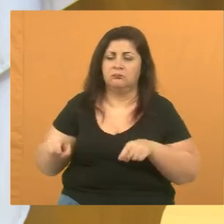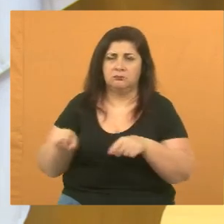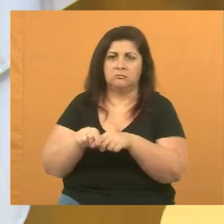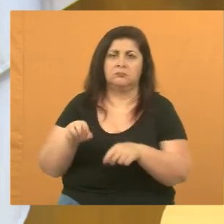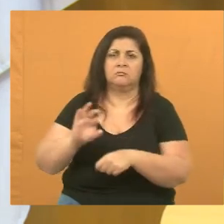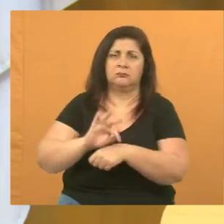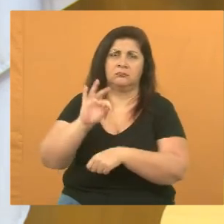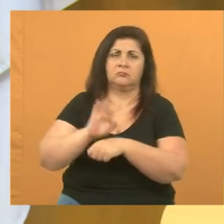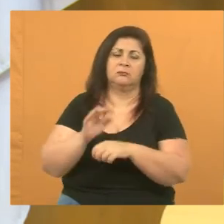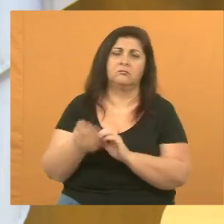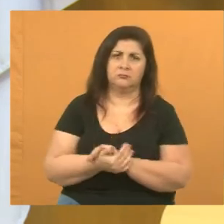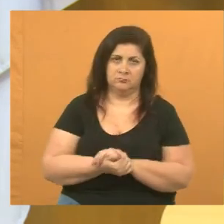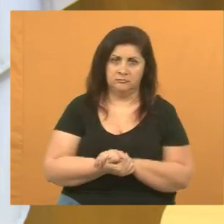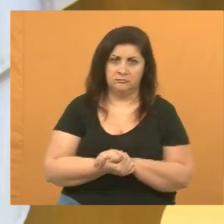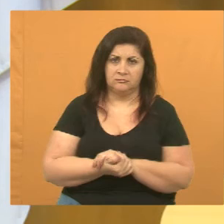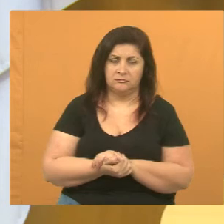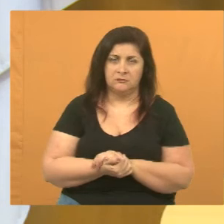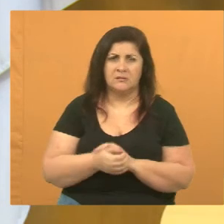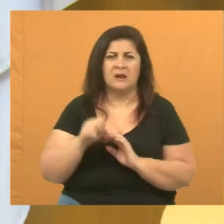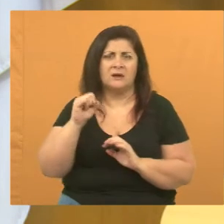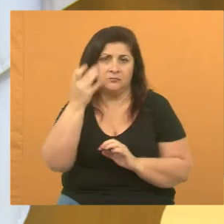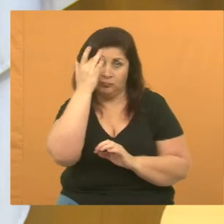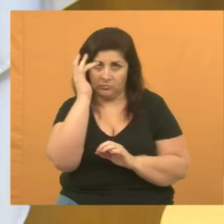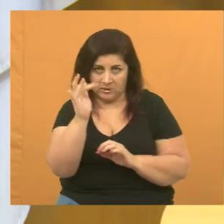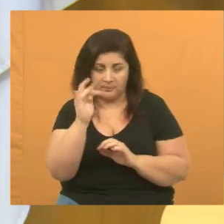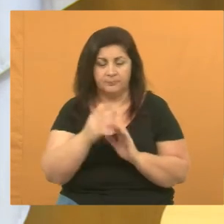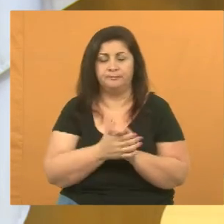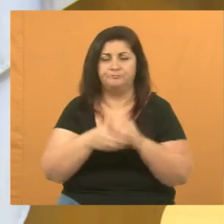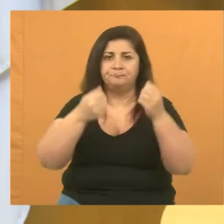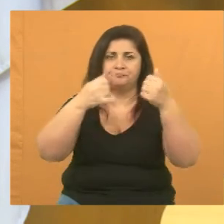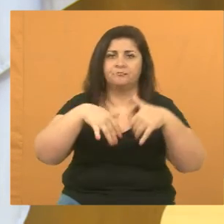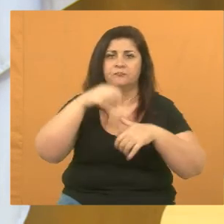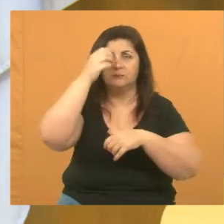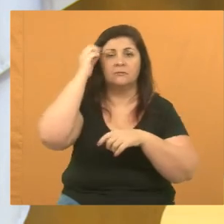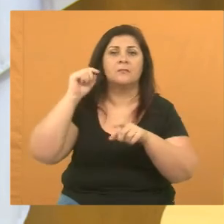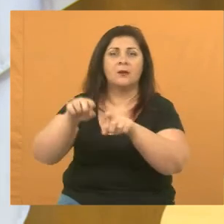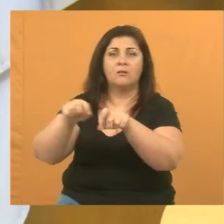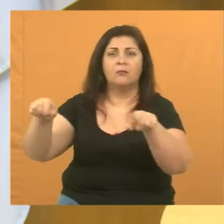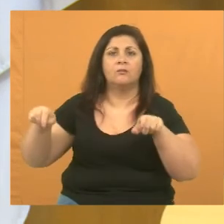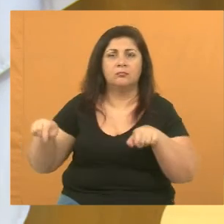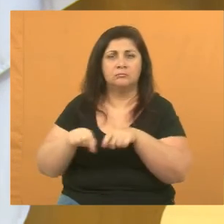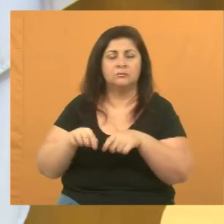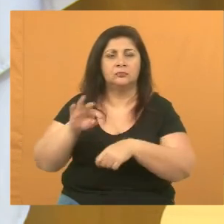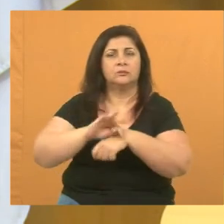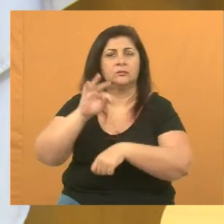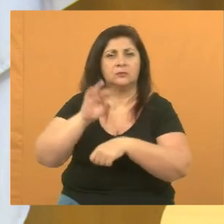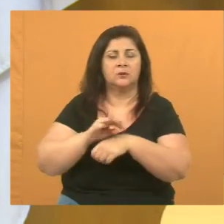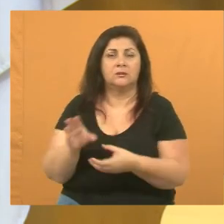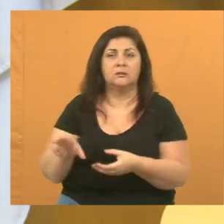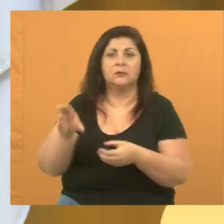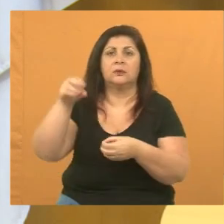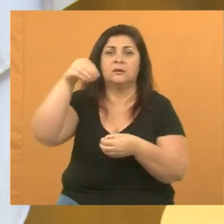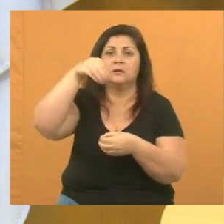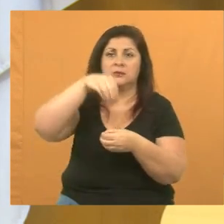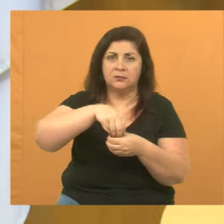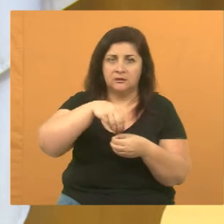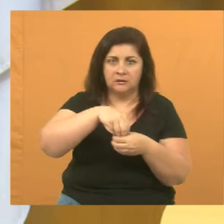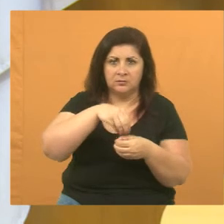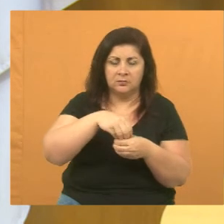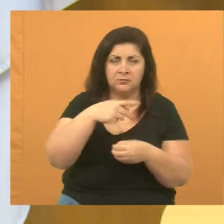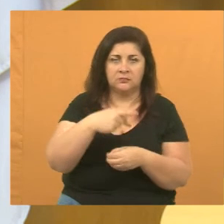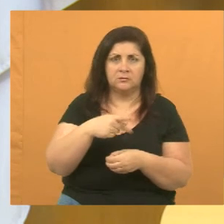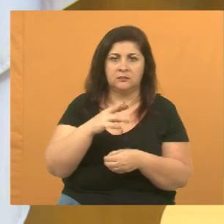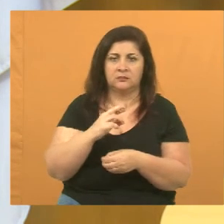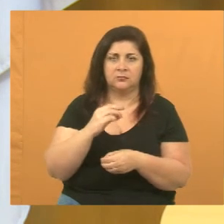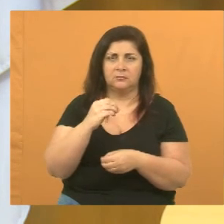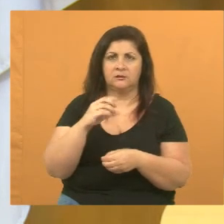técnico? Para quem não sabe, o escritório técnico é um setor dentro da Fundação Prolar